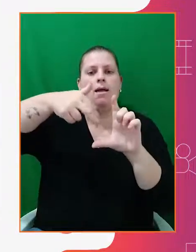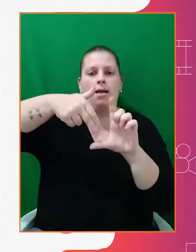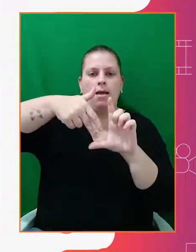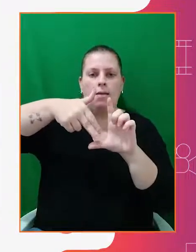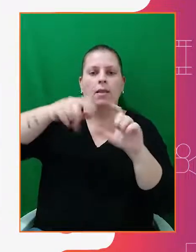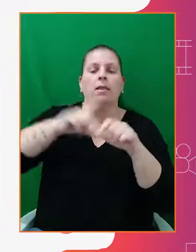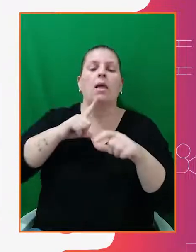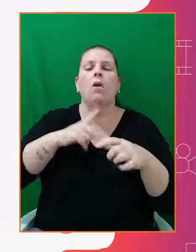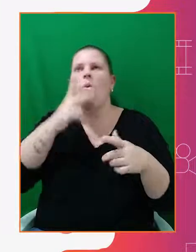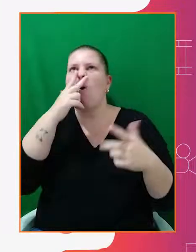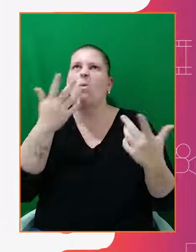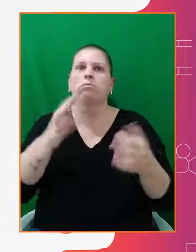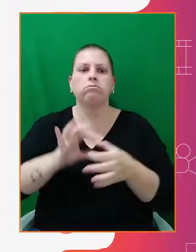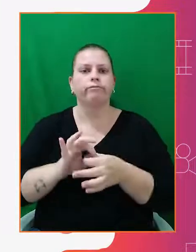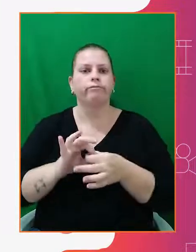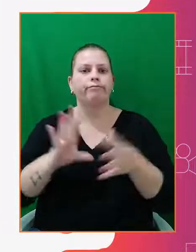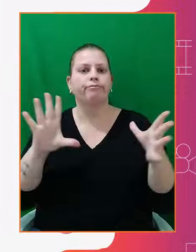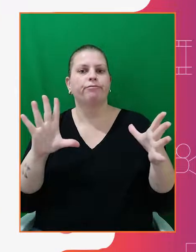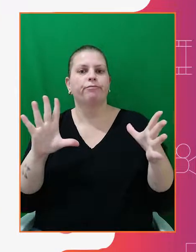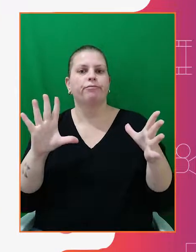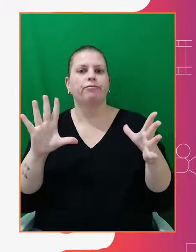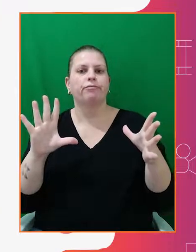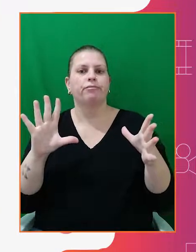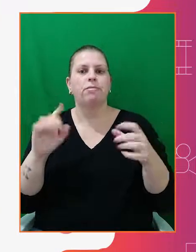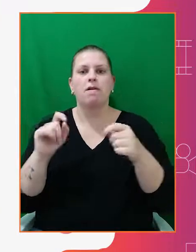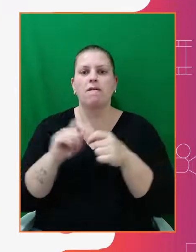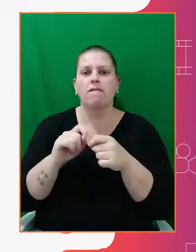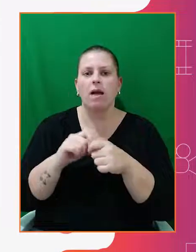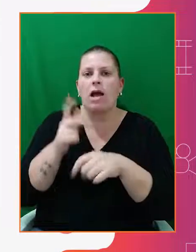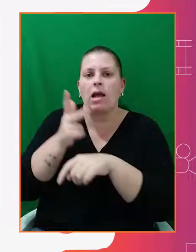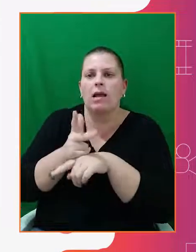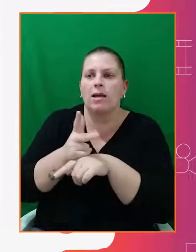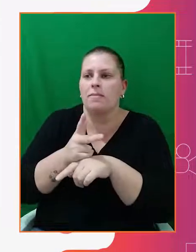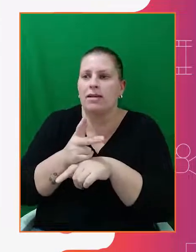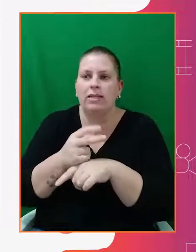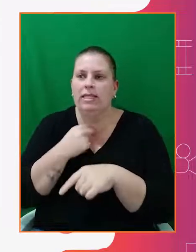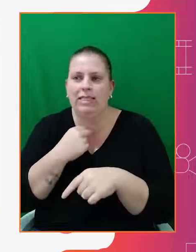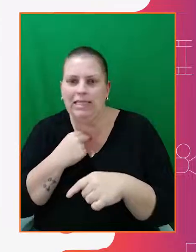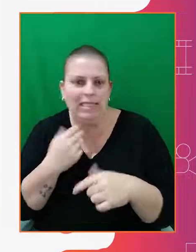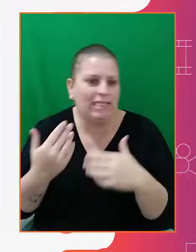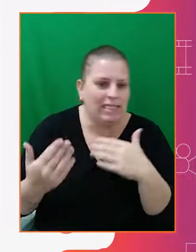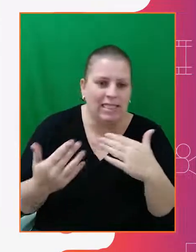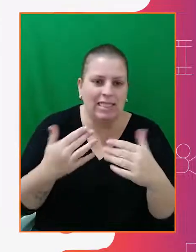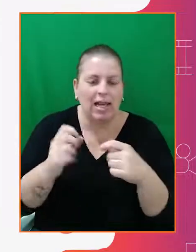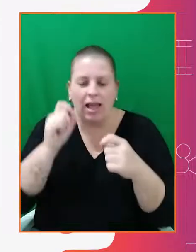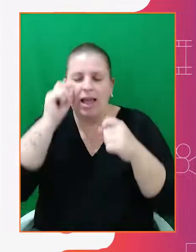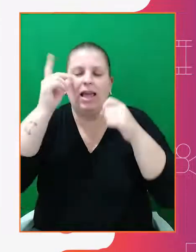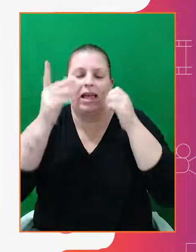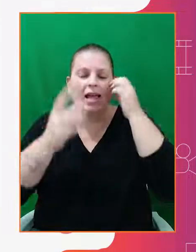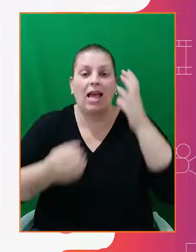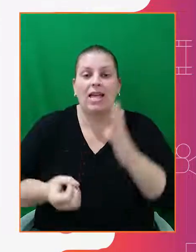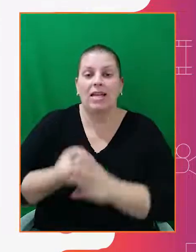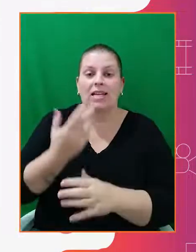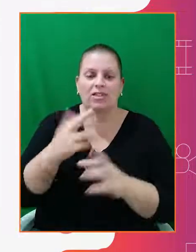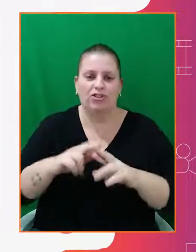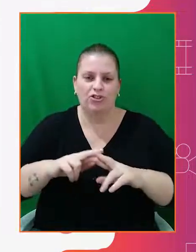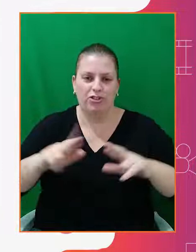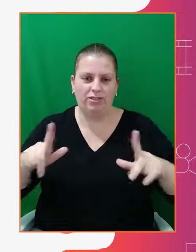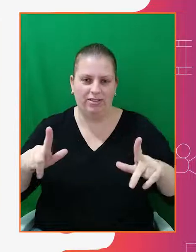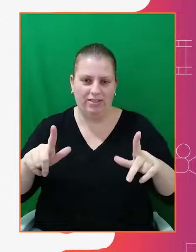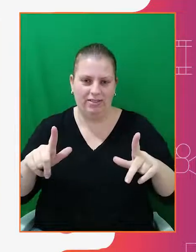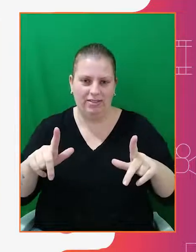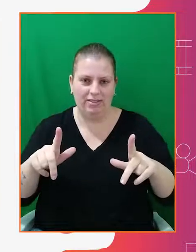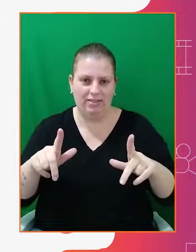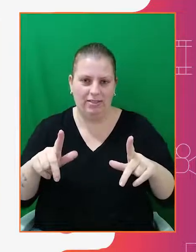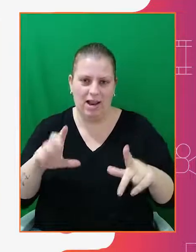na animação nós temos a liberdade de criar câmeras inclusive impossíveis de serem postas, né? E